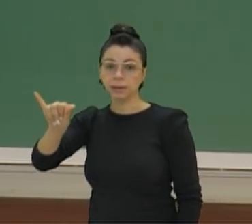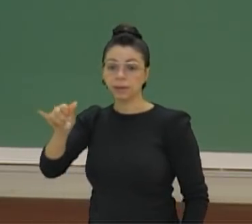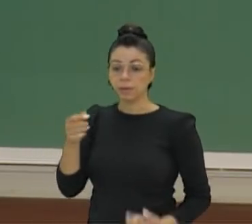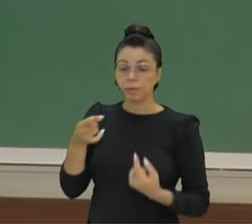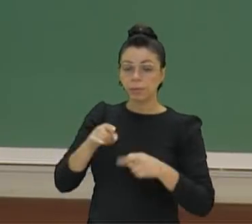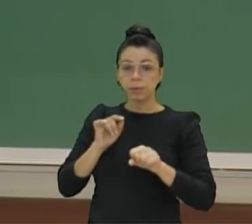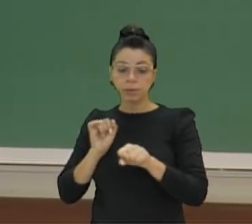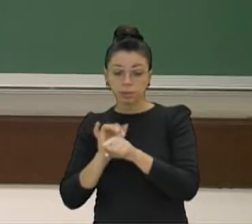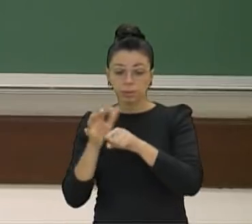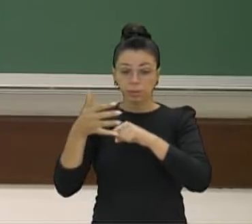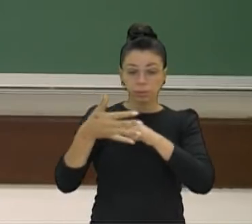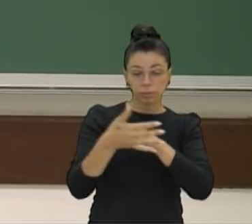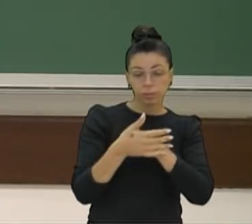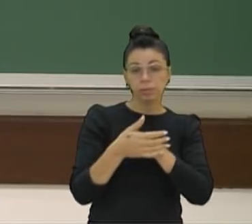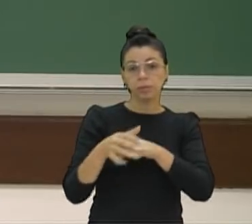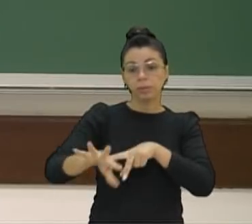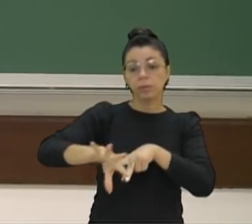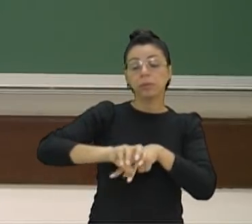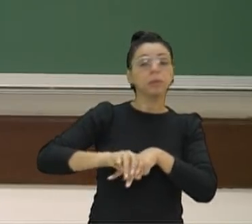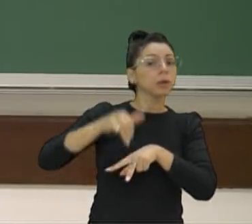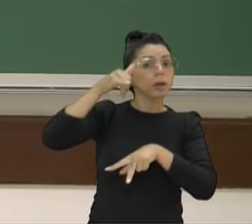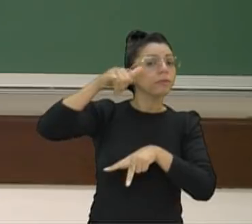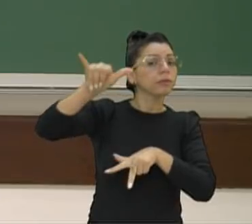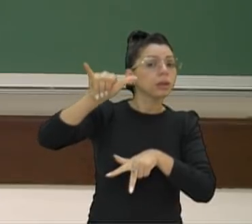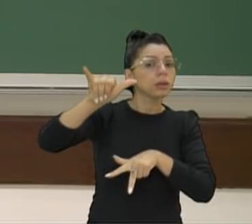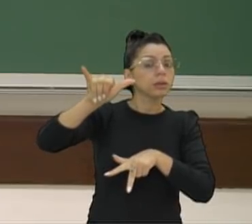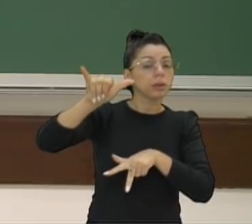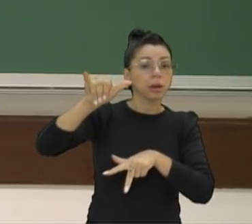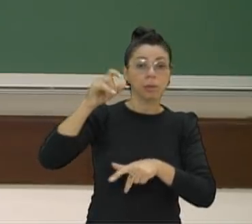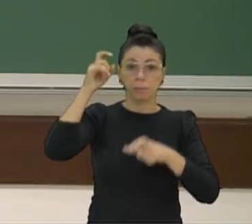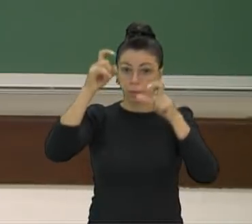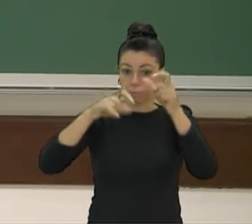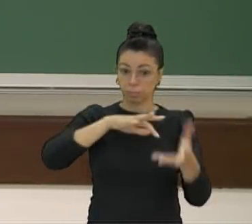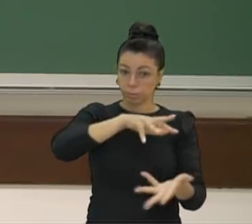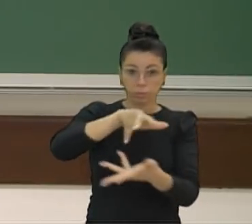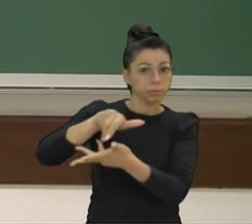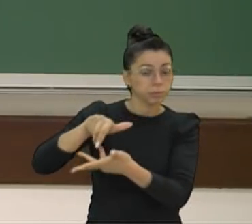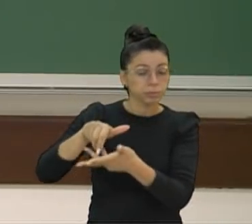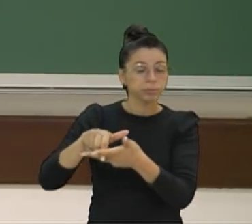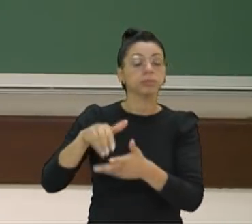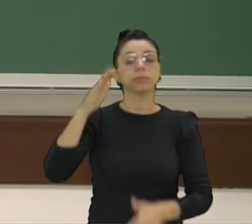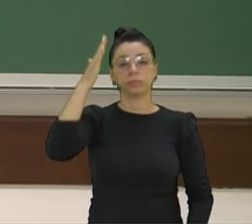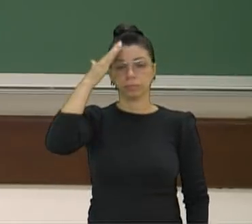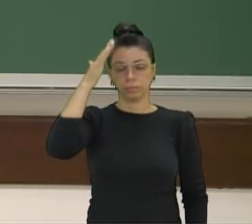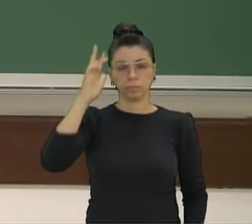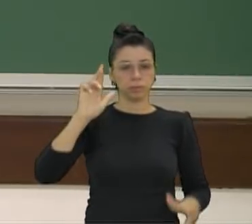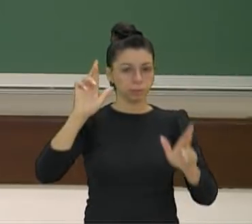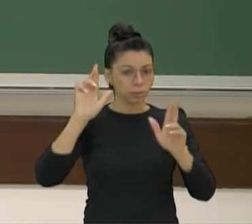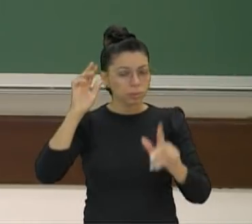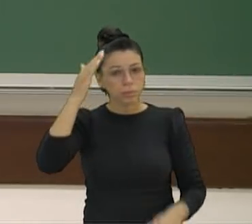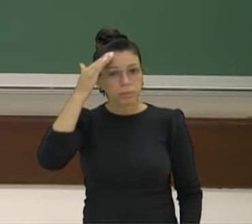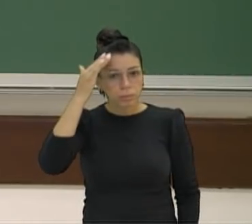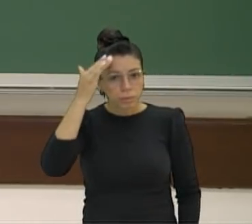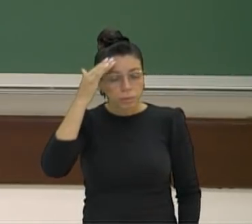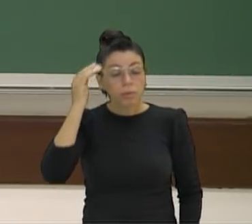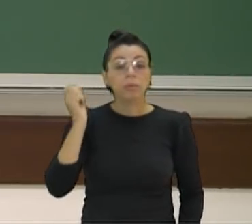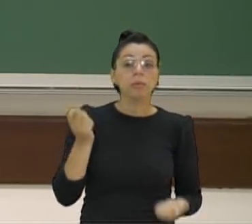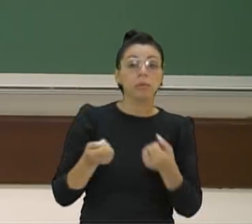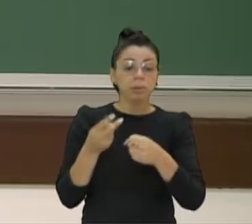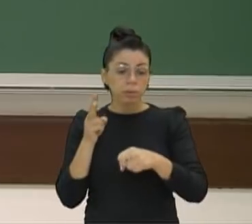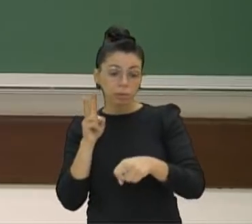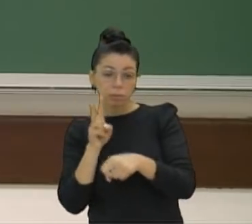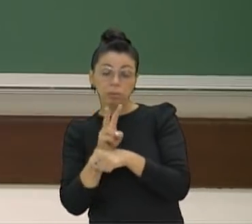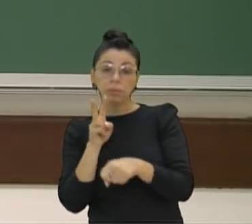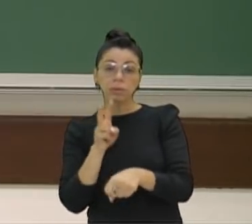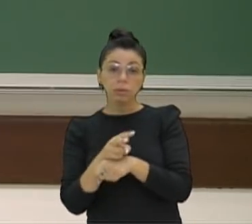é hoje, né, uma preocupação em escala global? Eu tenho certeza que já sabe. Quais são os cuidados que a gente